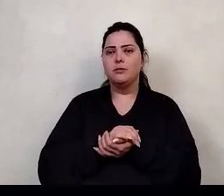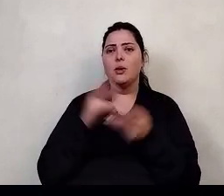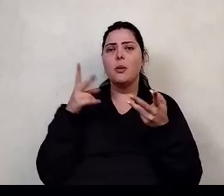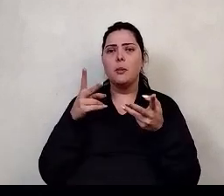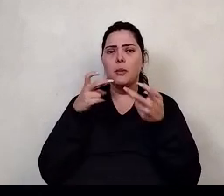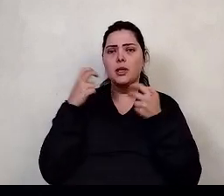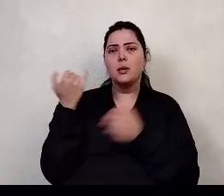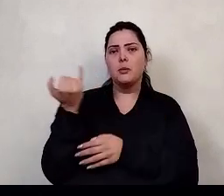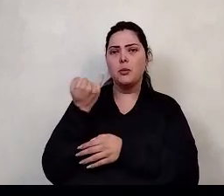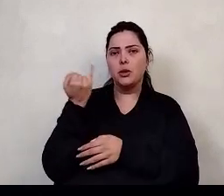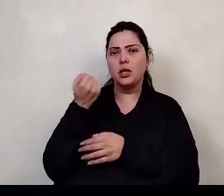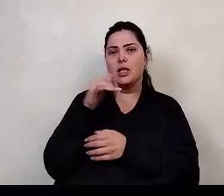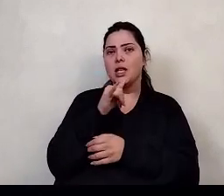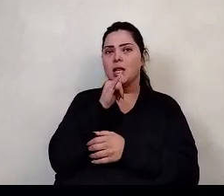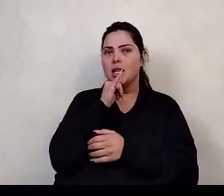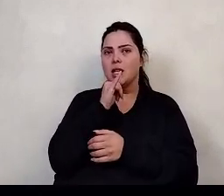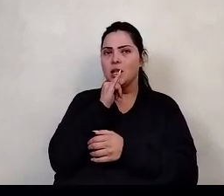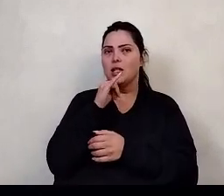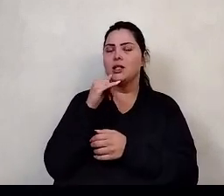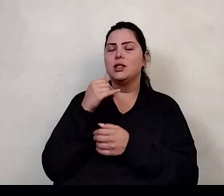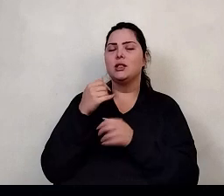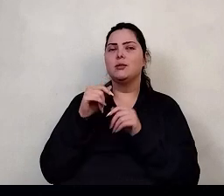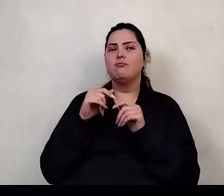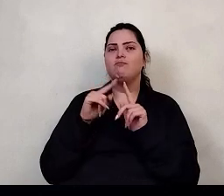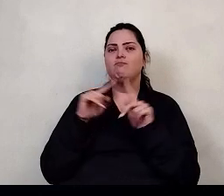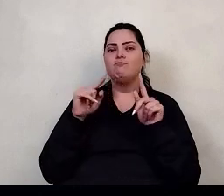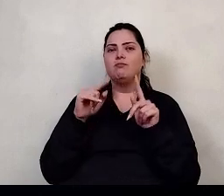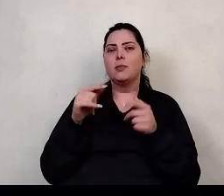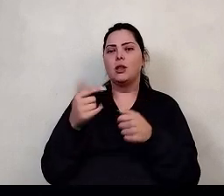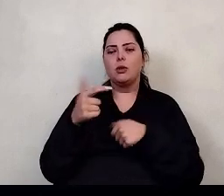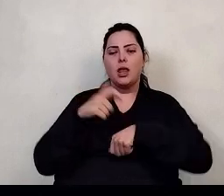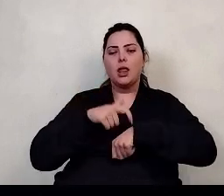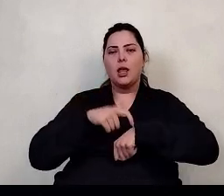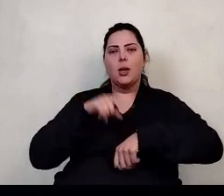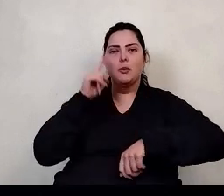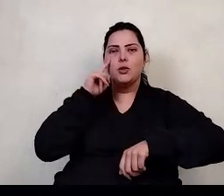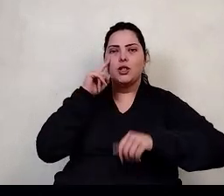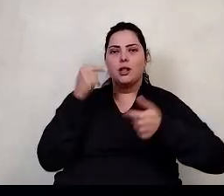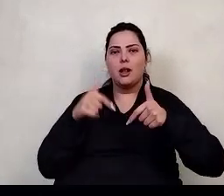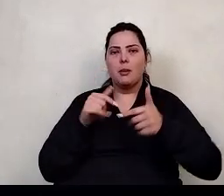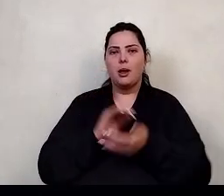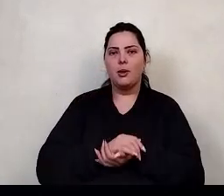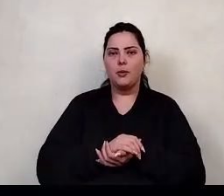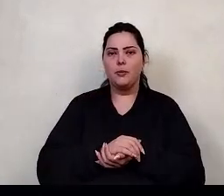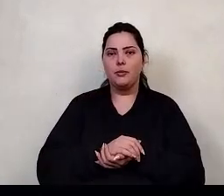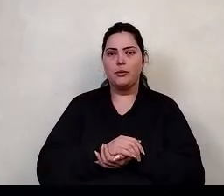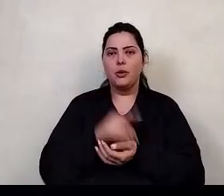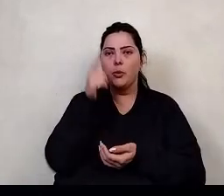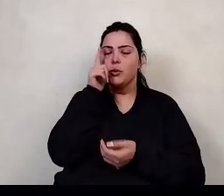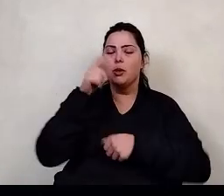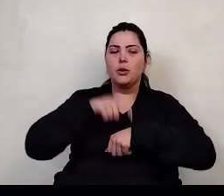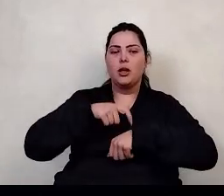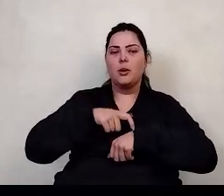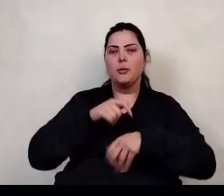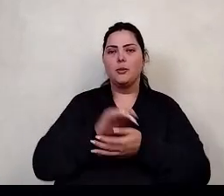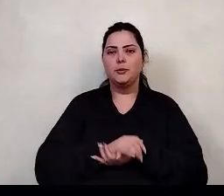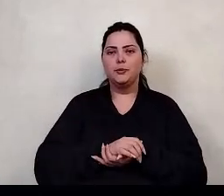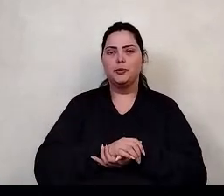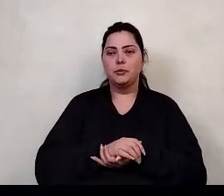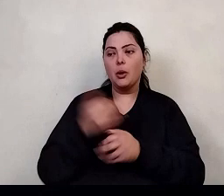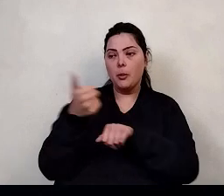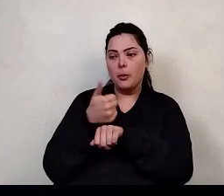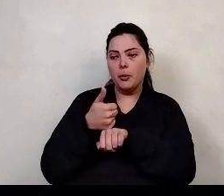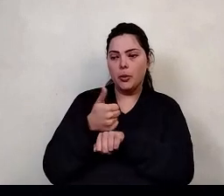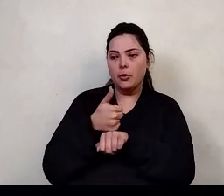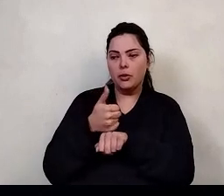testes, os testes são realmente importantes, mas eu não tenho tempo no dia a dia. Eu não consigo ter tempo para implementar testes. Esses profissionais, eles já estão ali